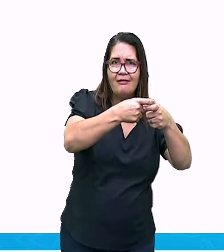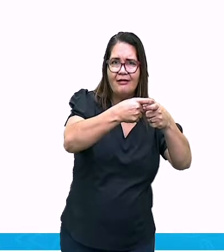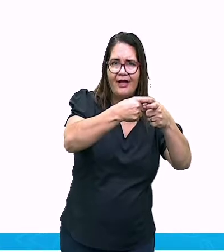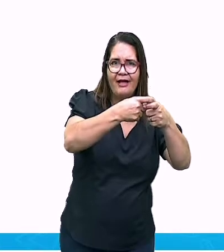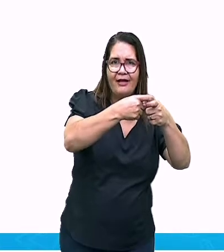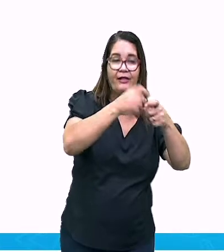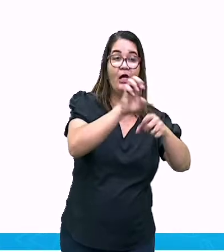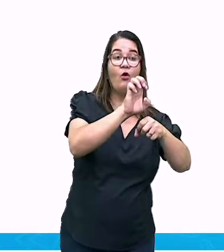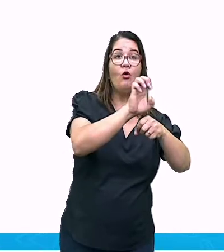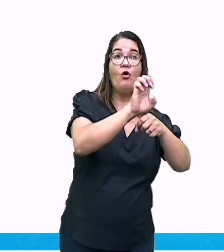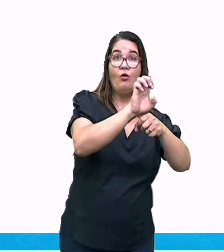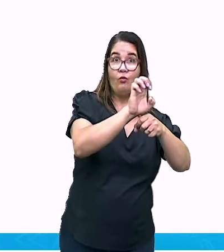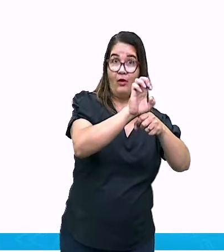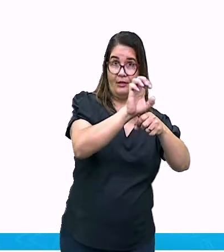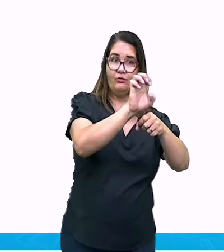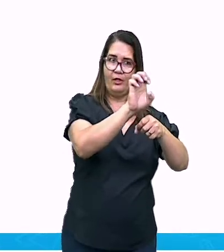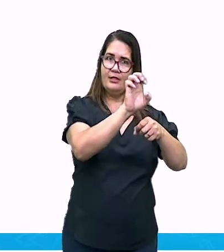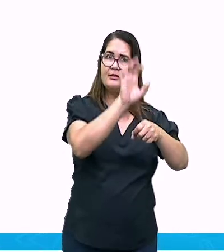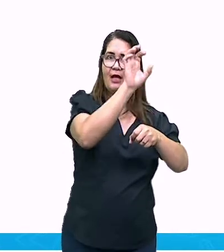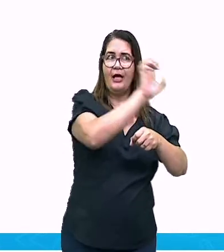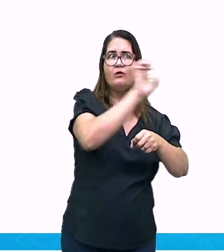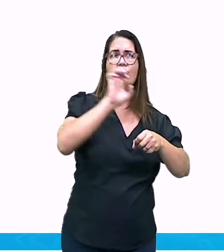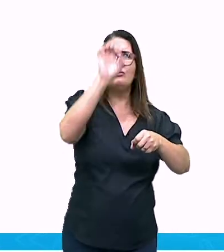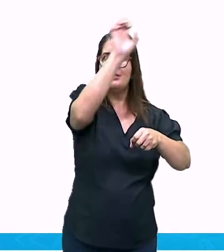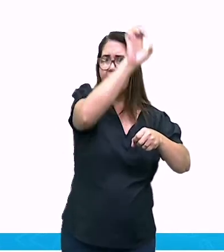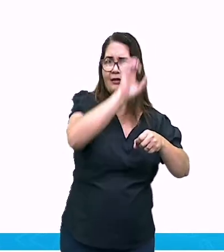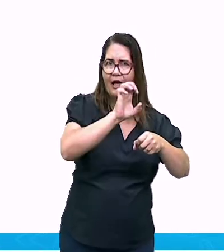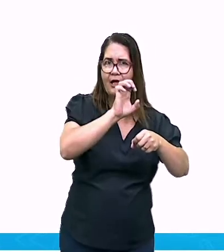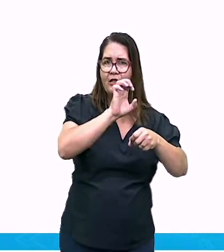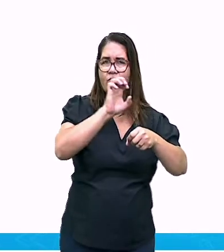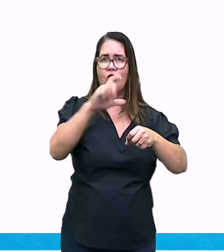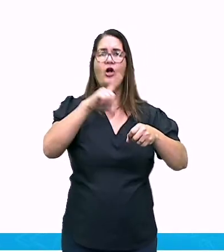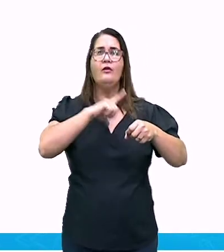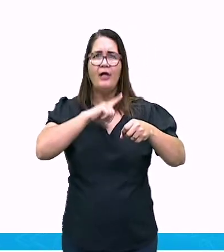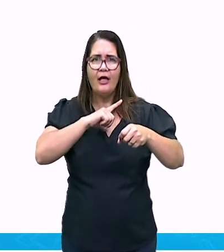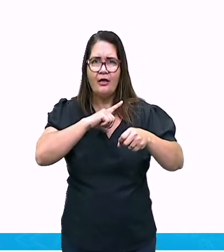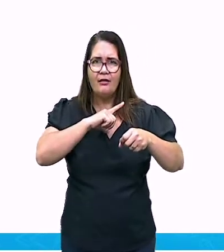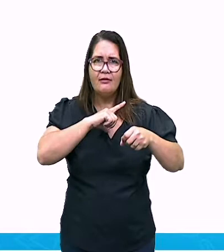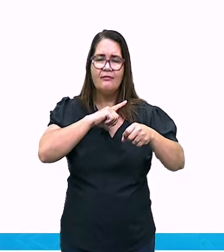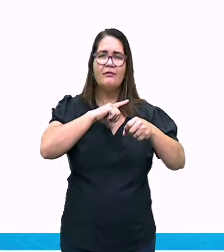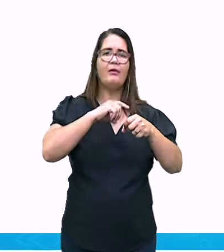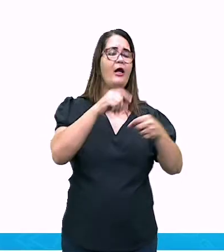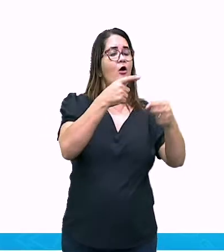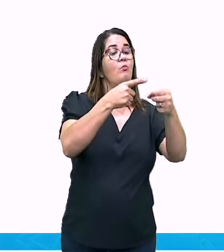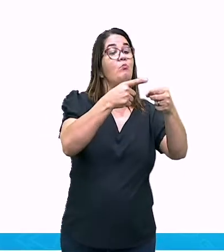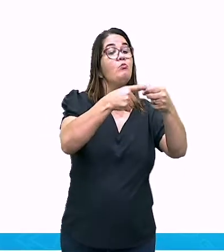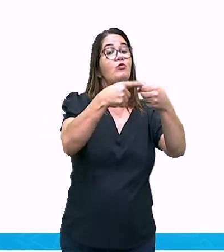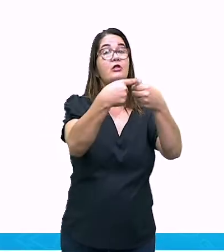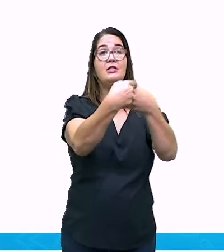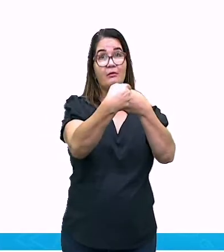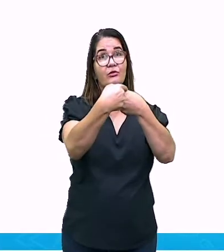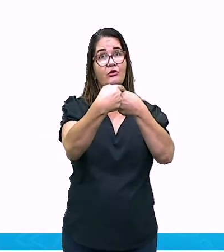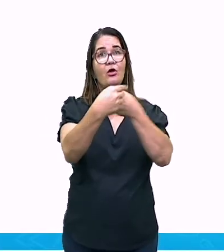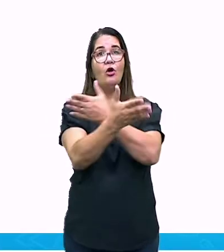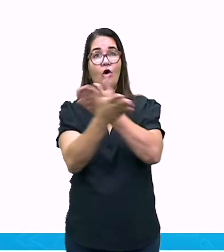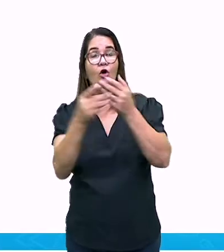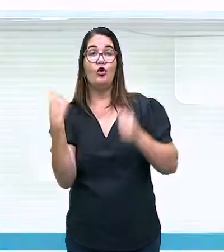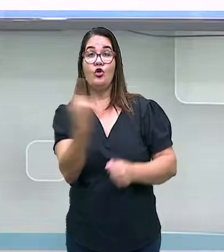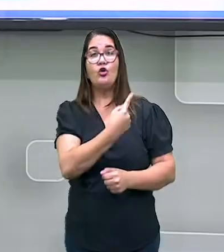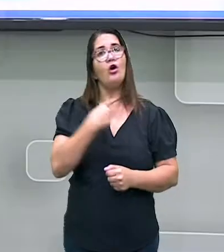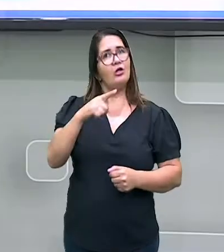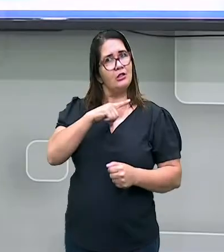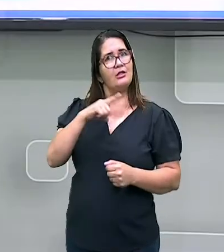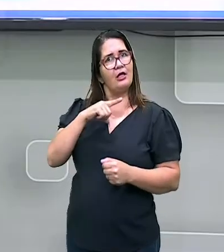municípios. Então, veja bem, nós estamos em um município, certo? Qual município que nós estamos?